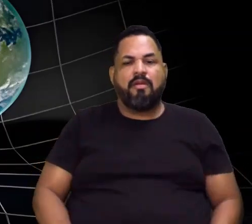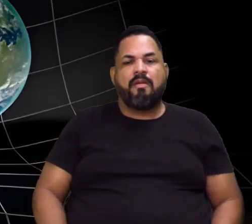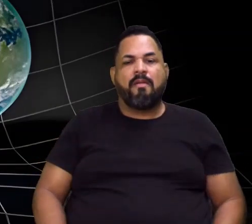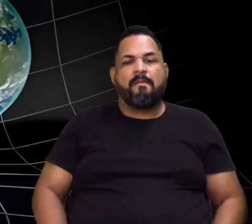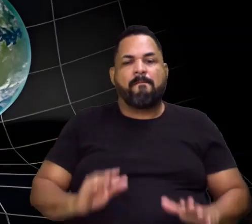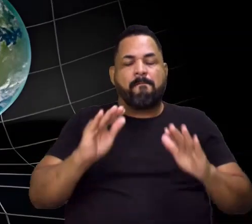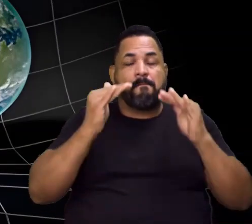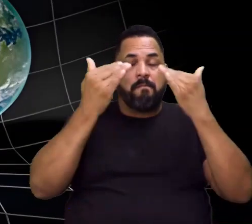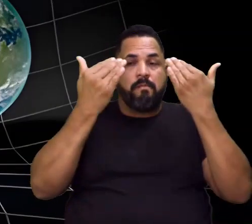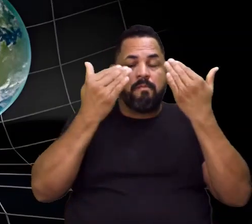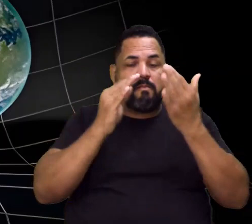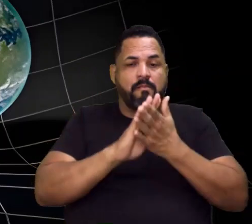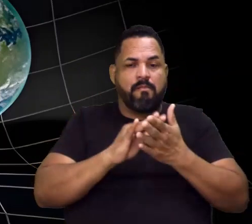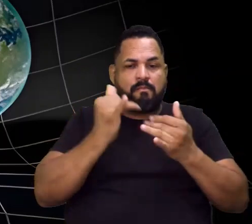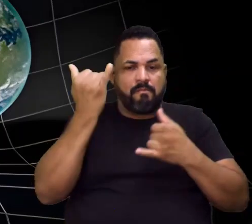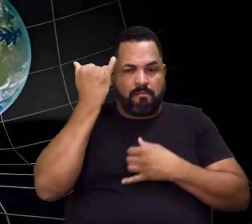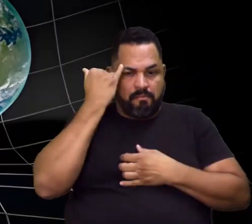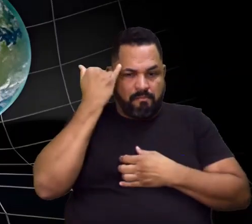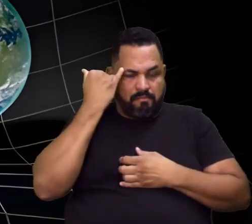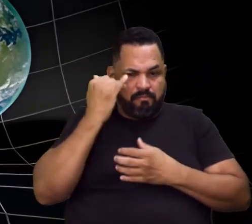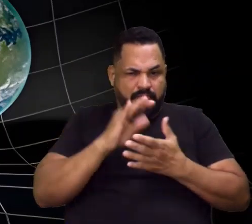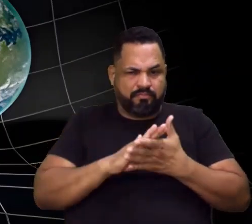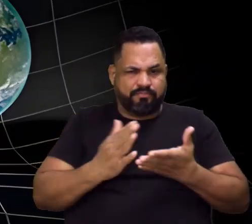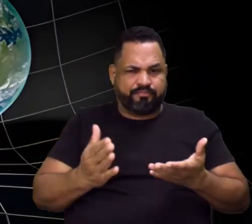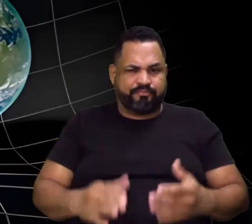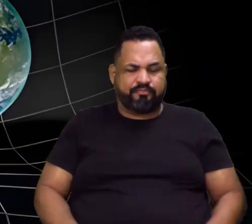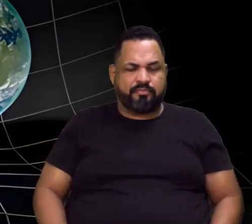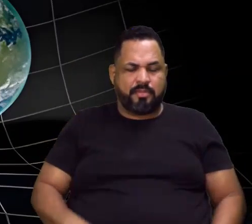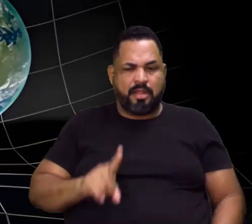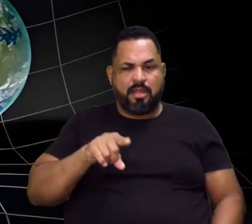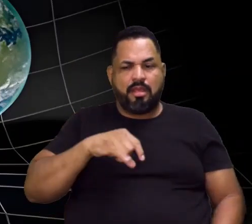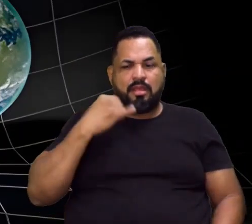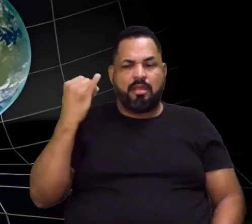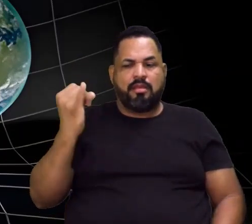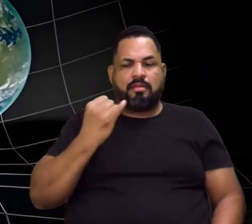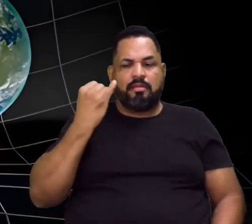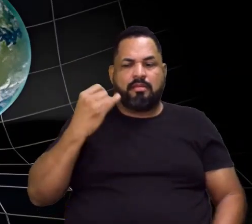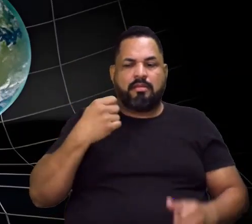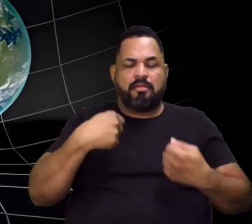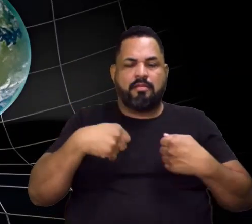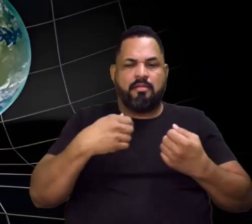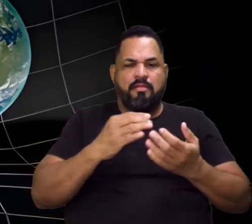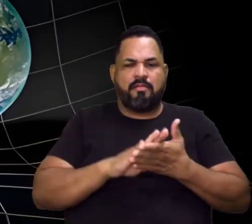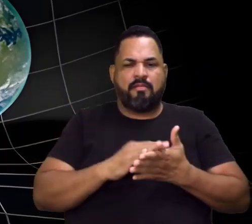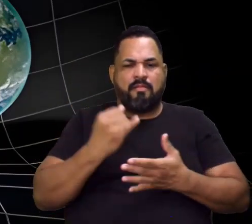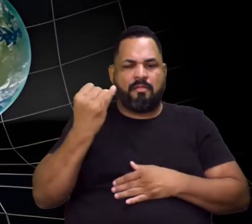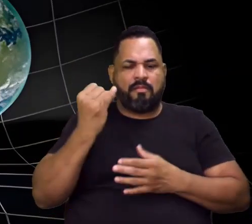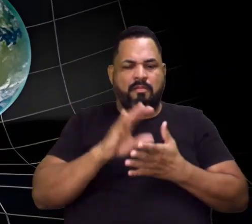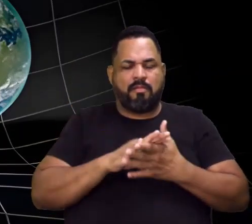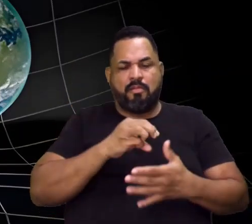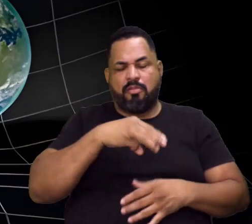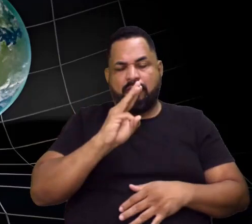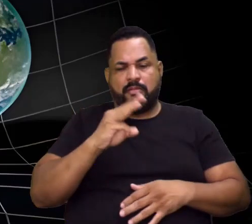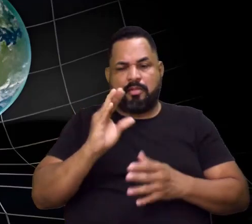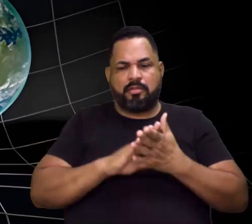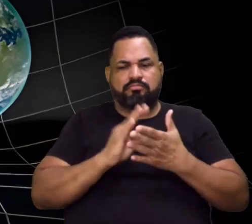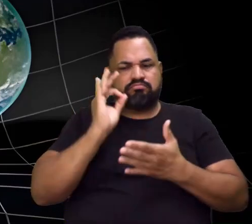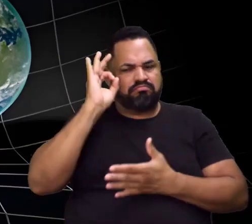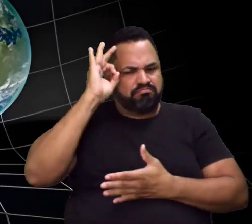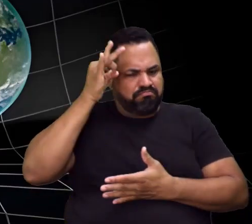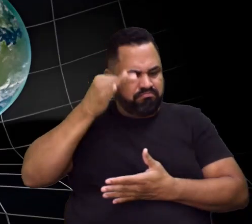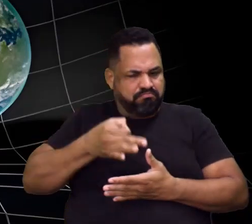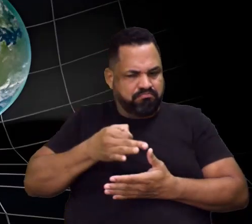presta muita atenção nas informações a informação é importante ela tem que vir de um site confiável né